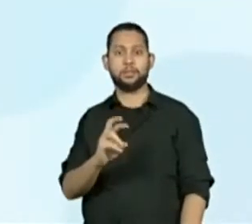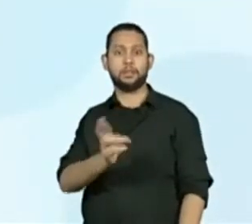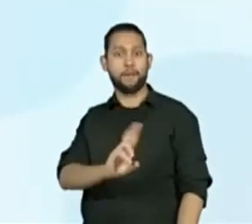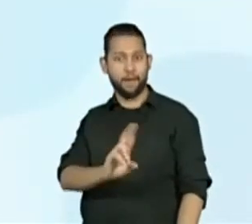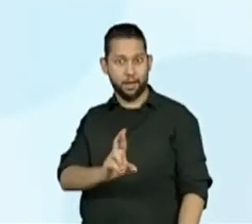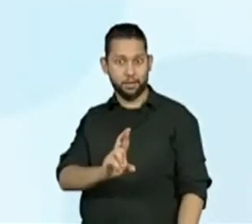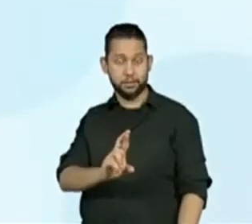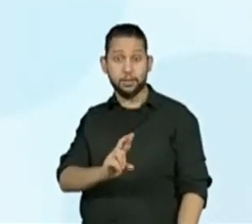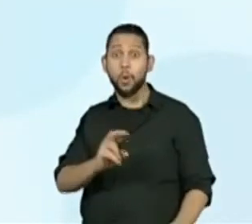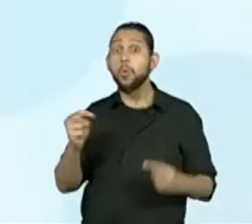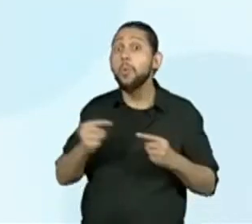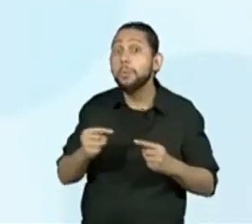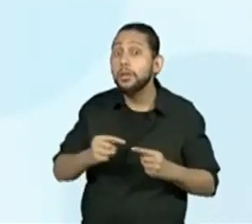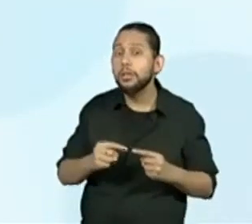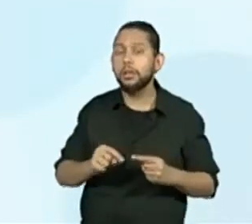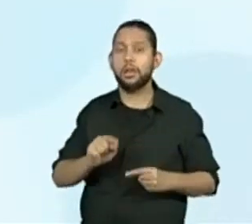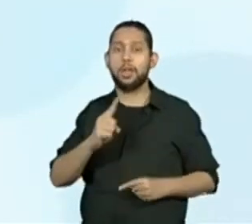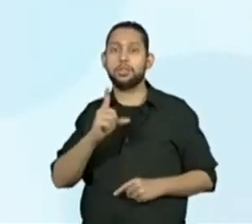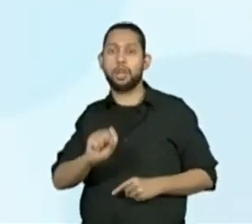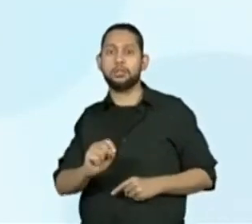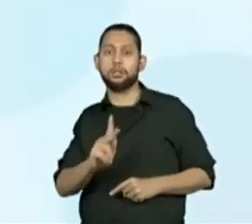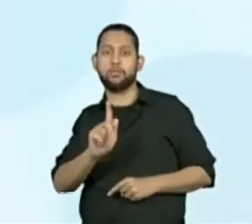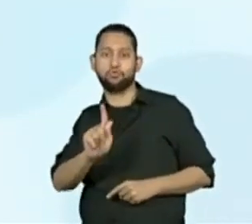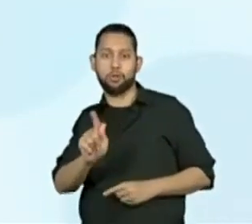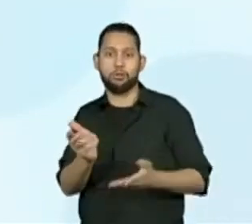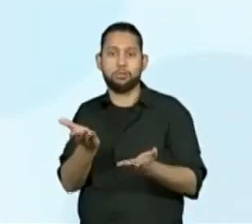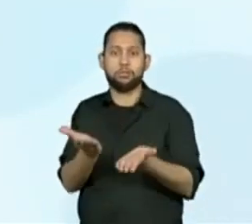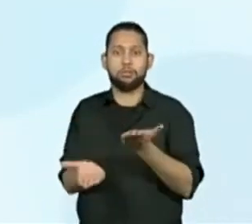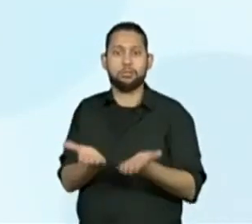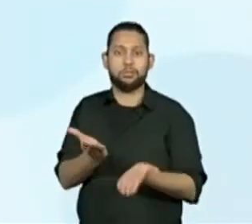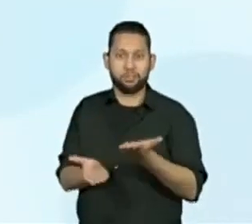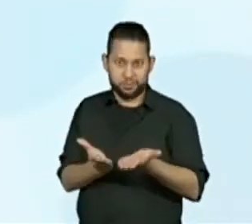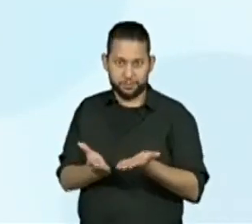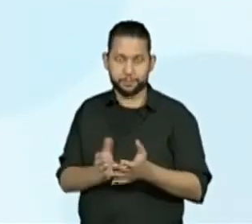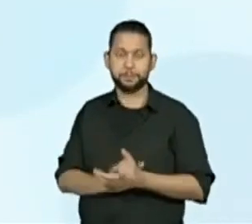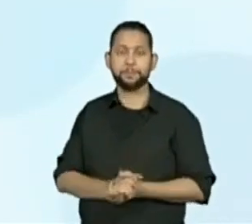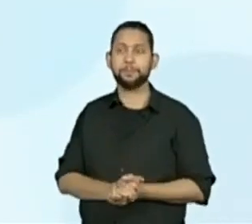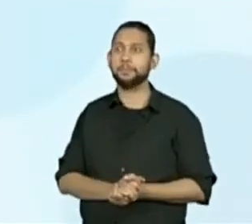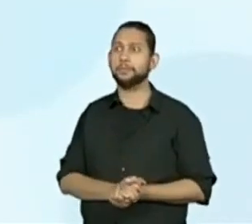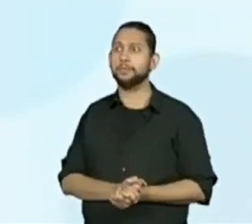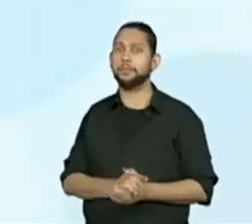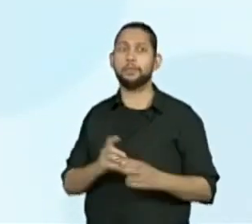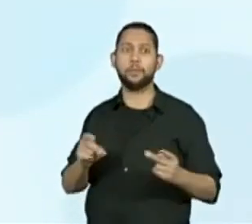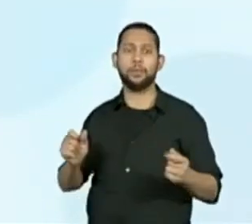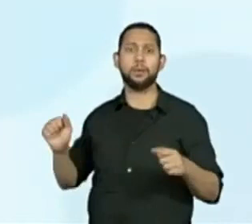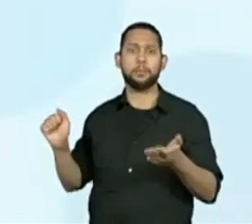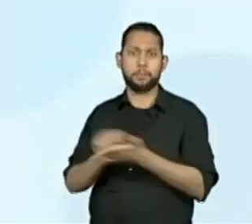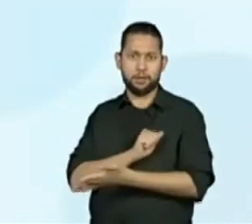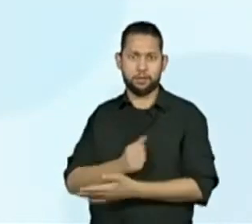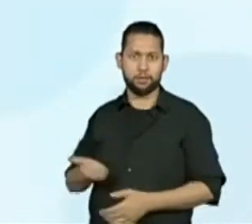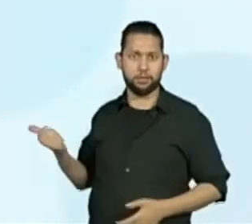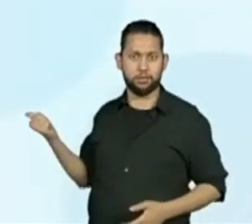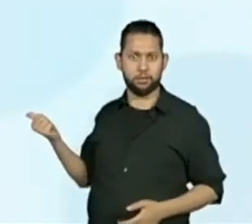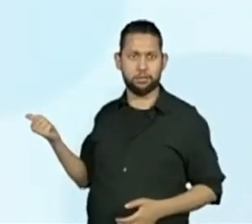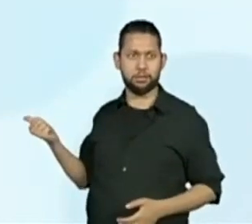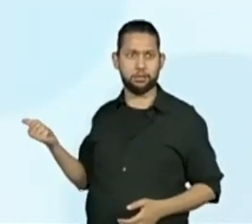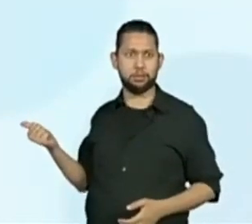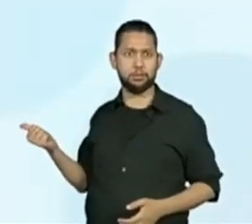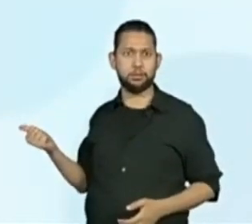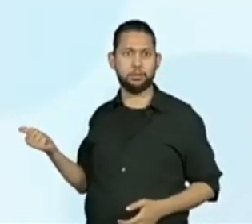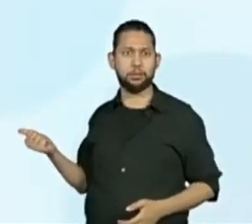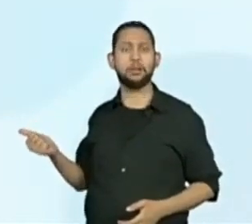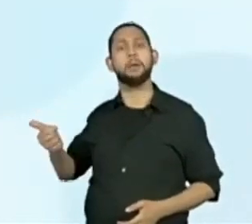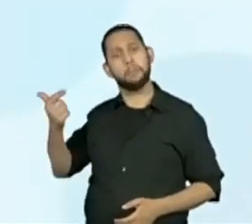kg de tomate e daí outra estratégia vou apagar esse aqui tá gente